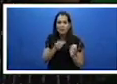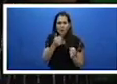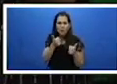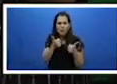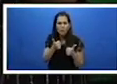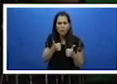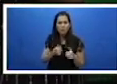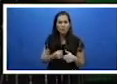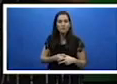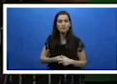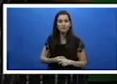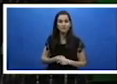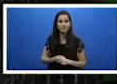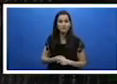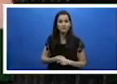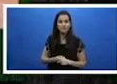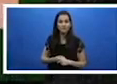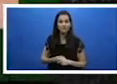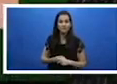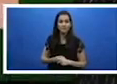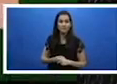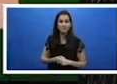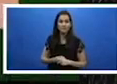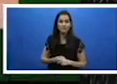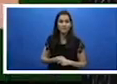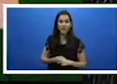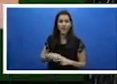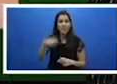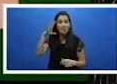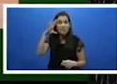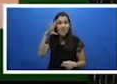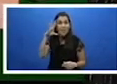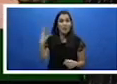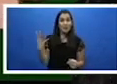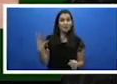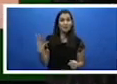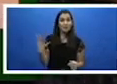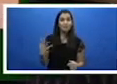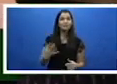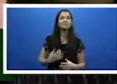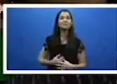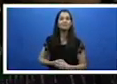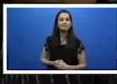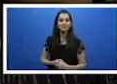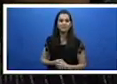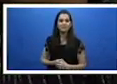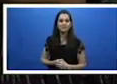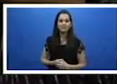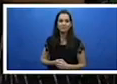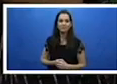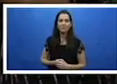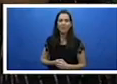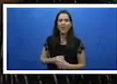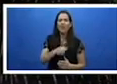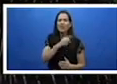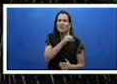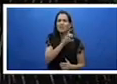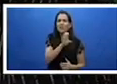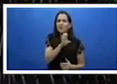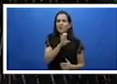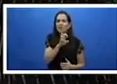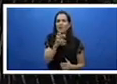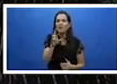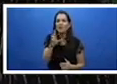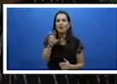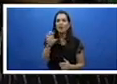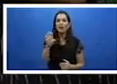elaborado? De repente. Lembrando, crianças, que de repente é separado,